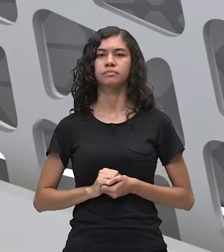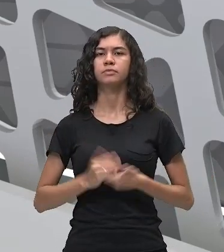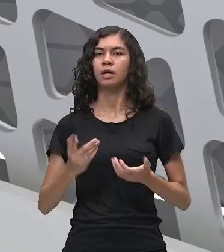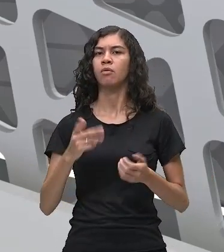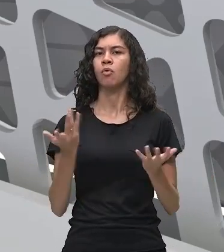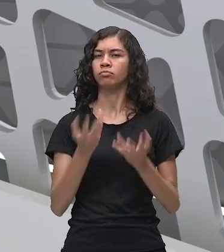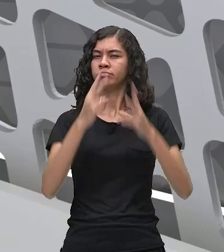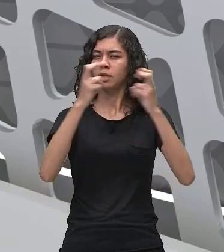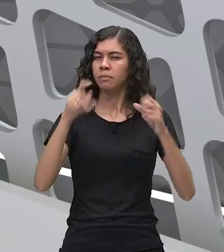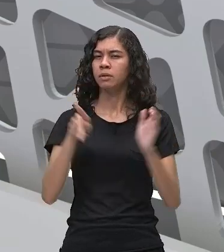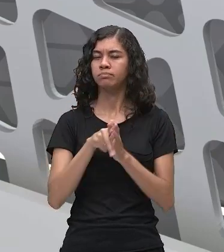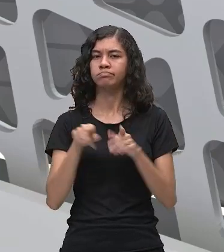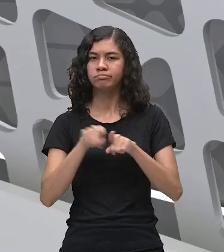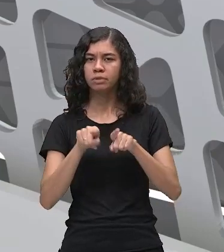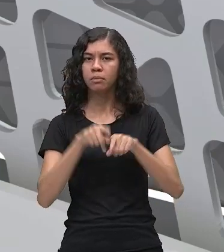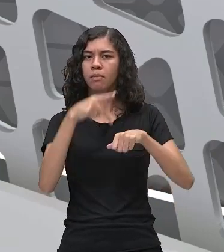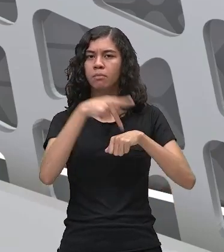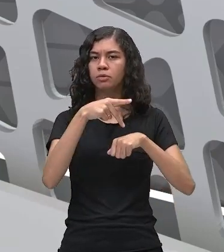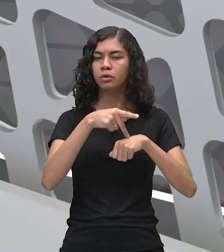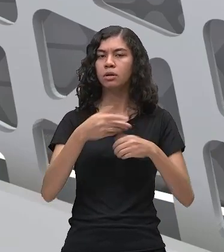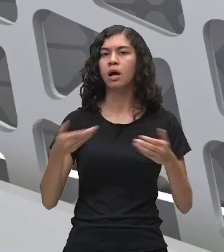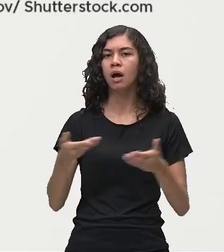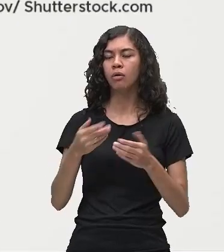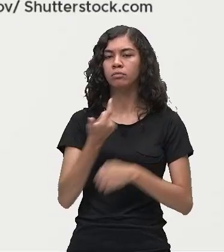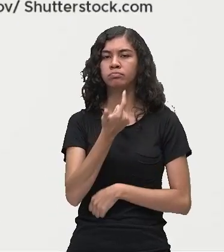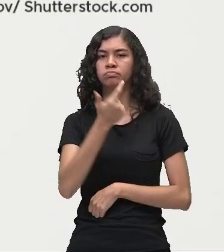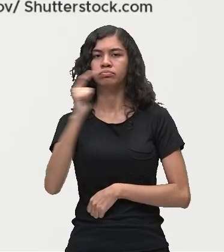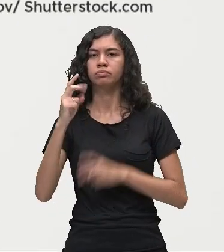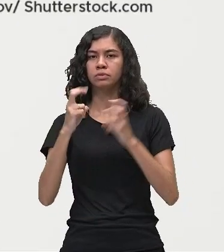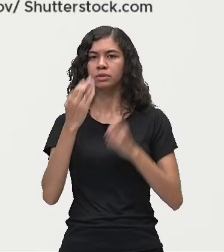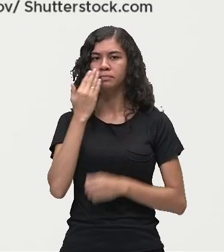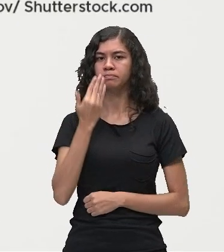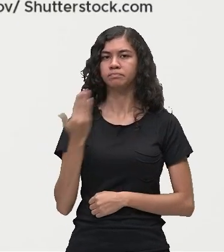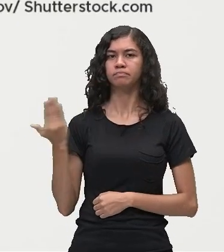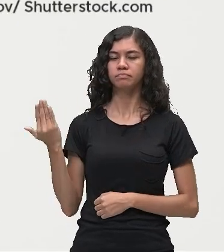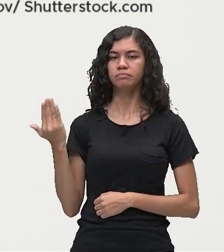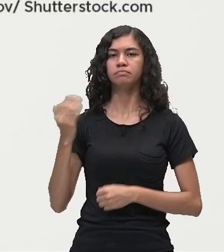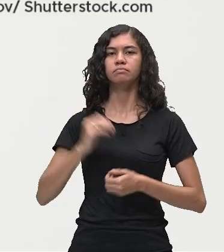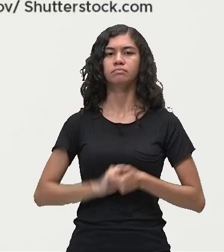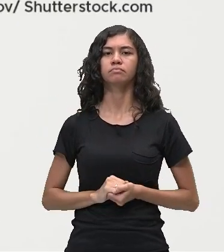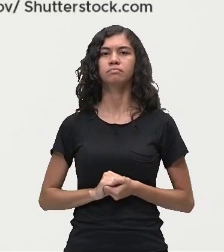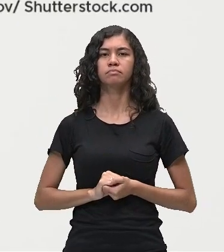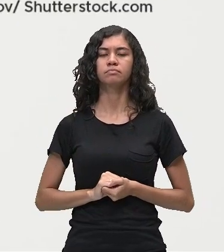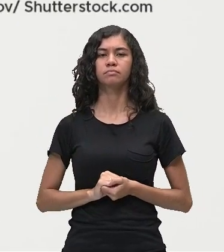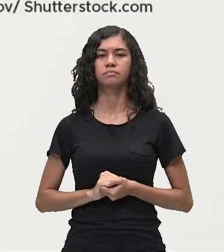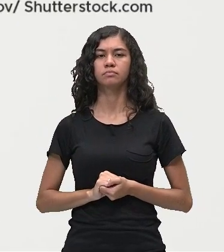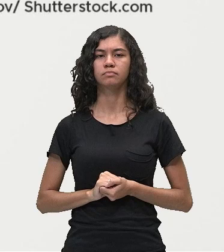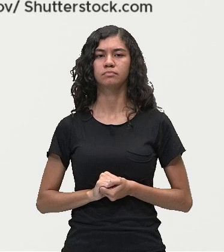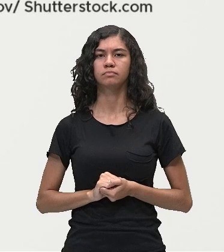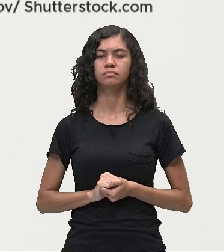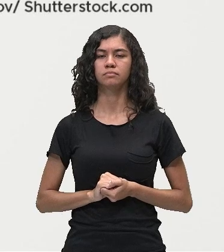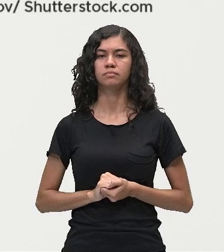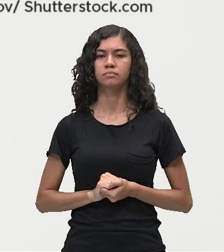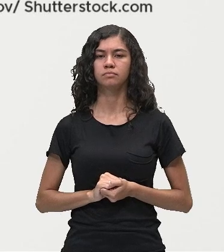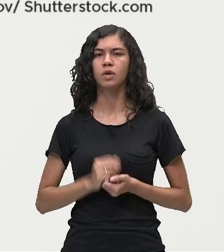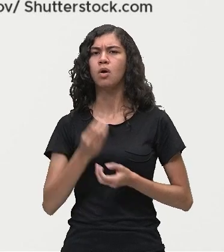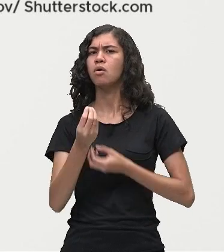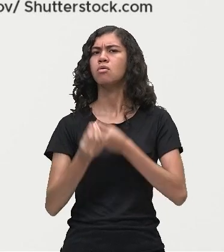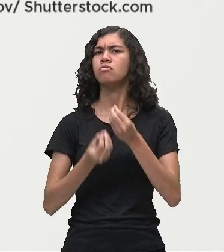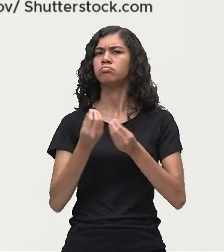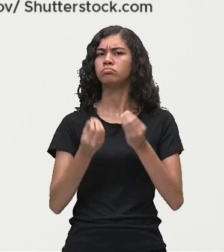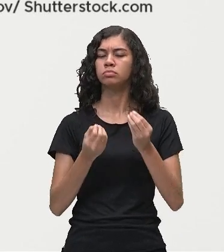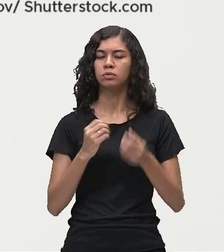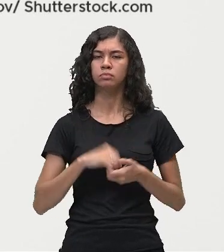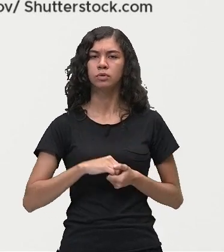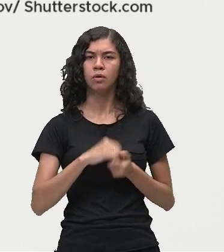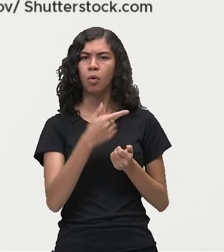para que ele serve. Vamos falar agora de carvão mineral. Carvão mineral, ele é formado pela